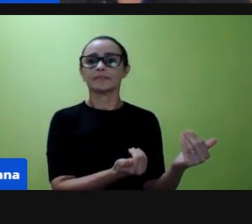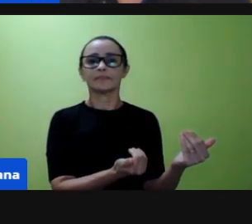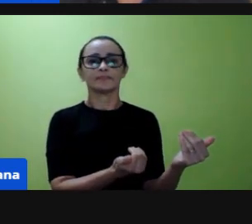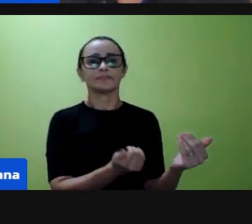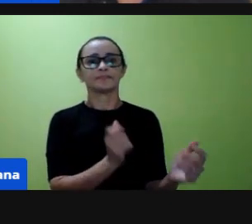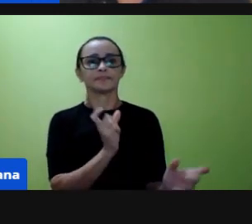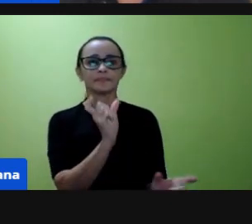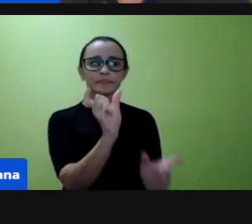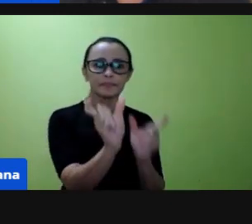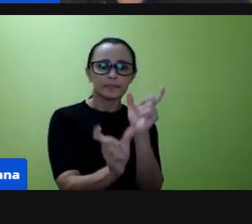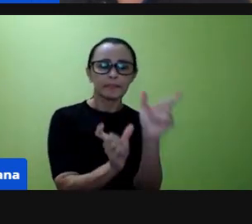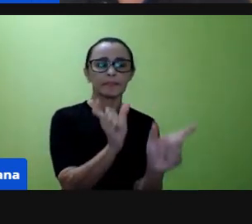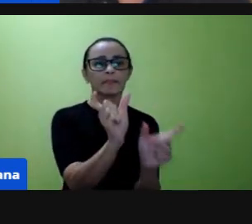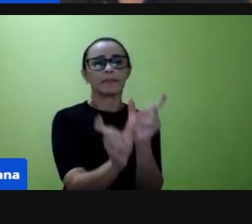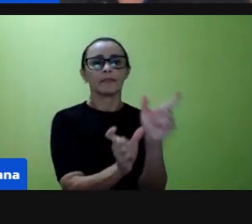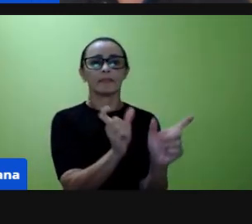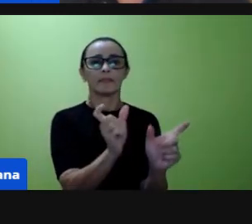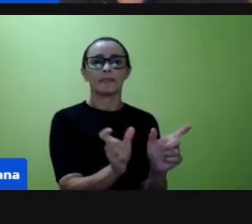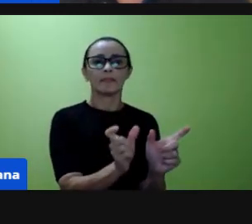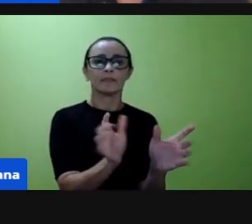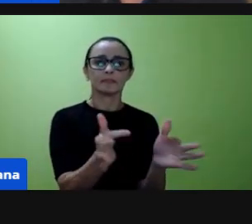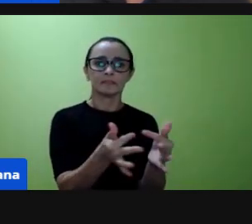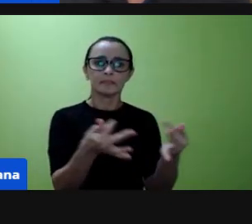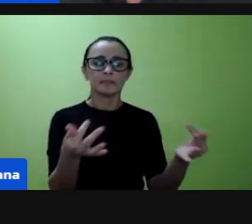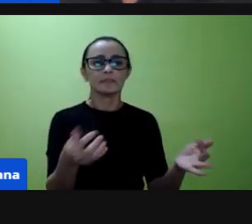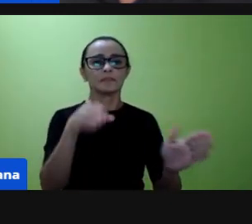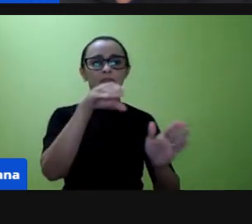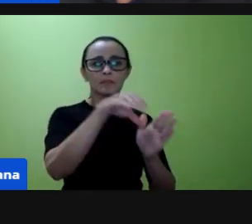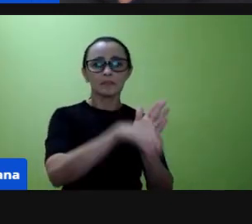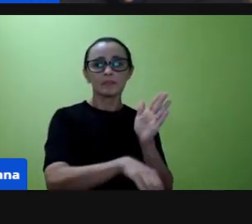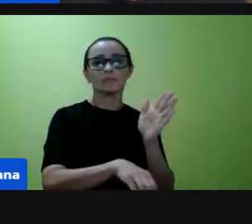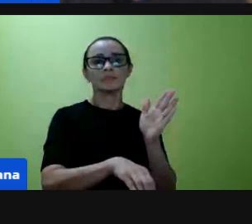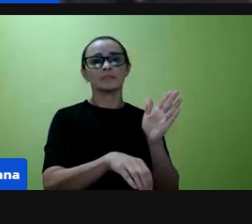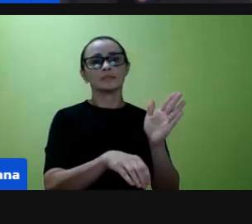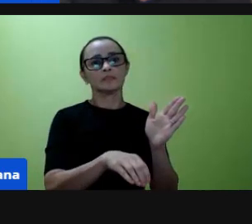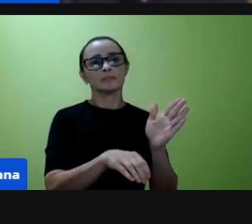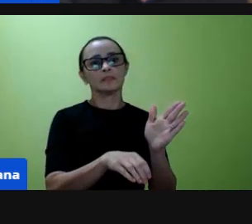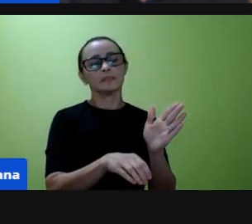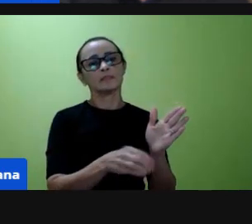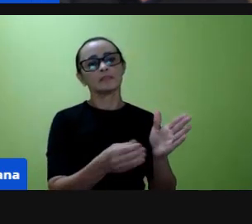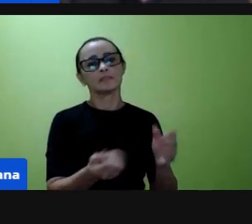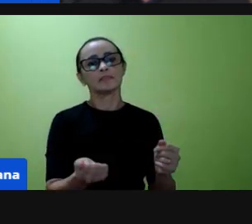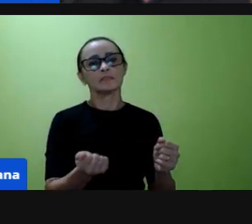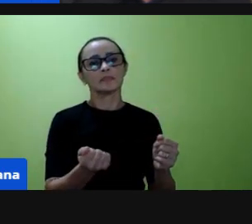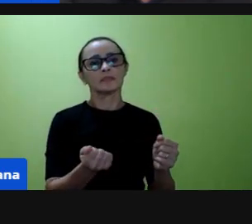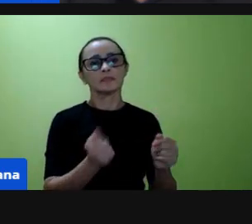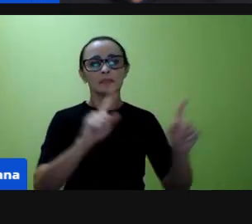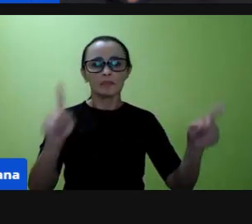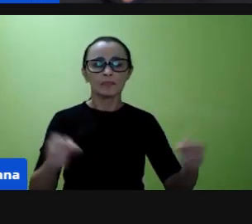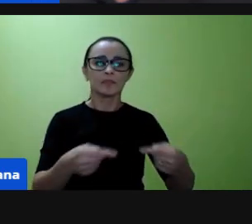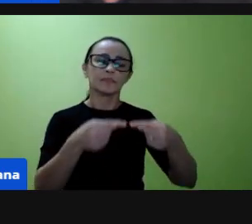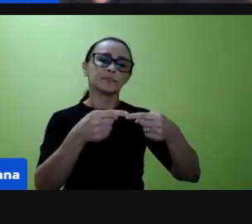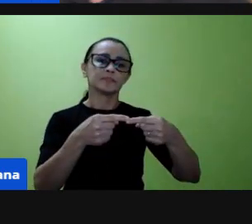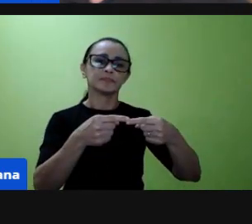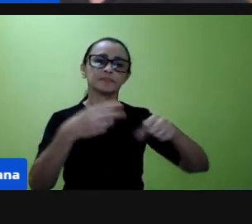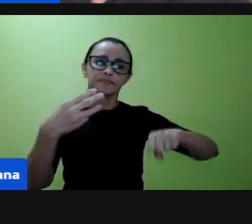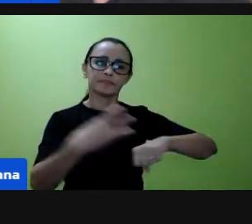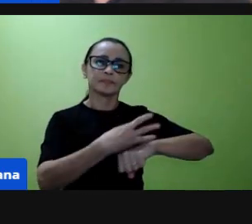uma aula trabalhando alguns conceitos utilizando emojis do WhatsApp. Uma vez que eu